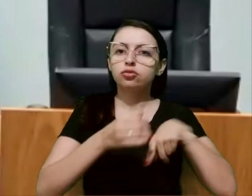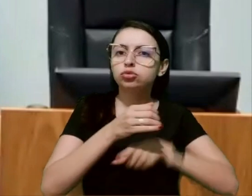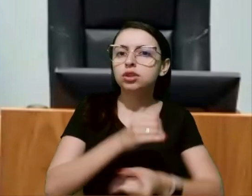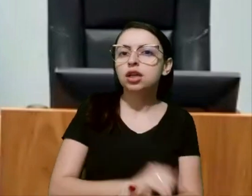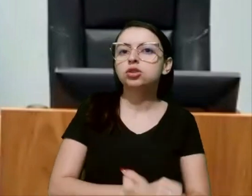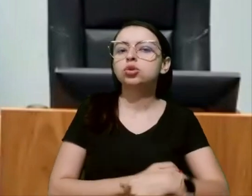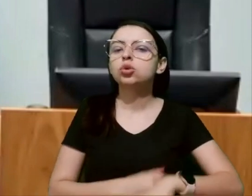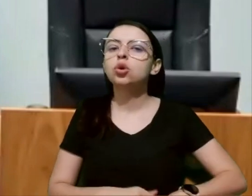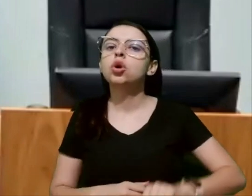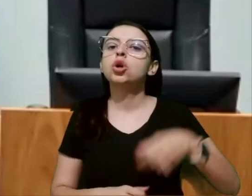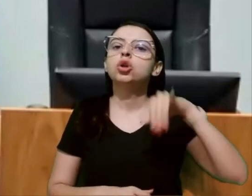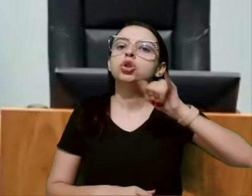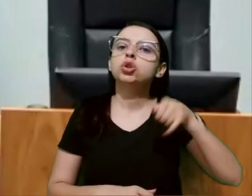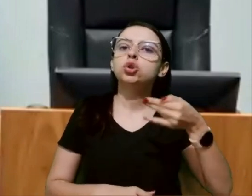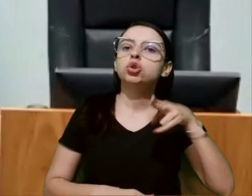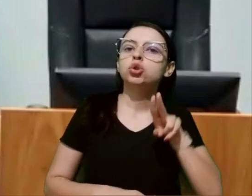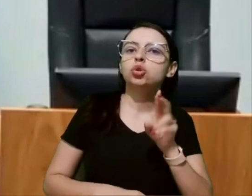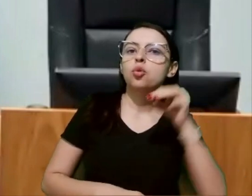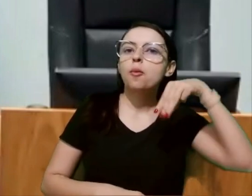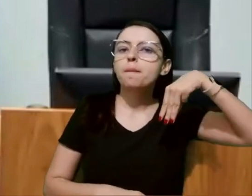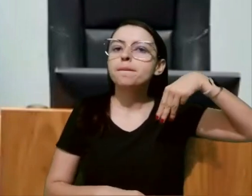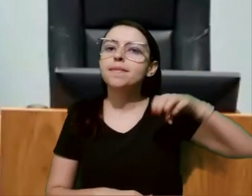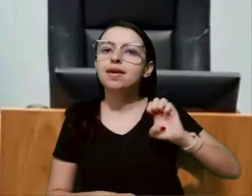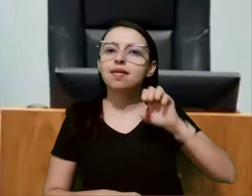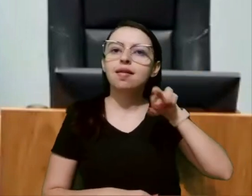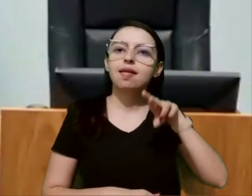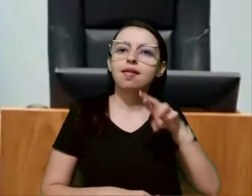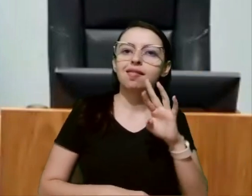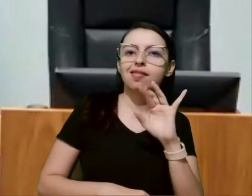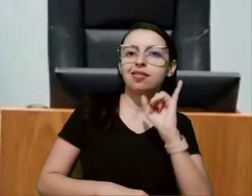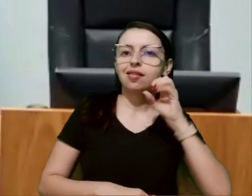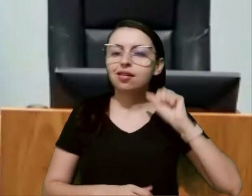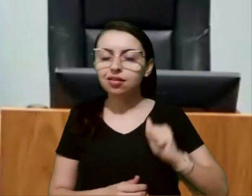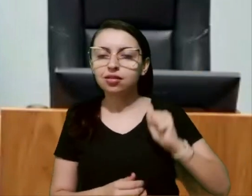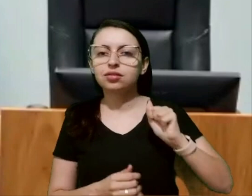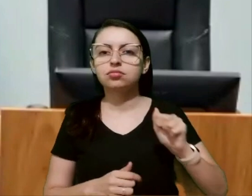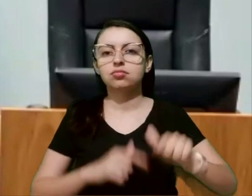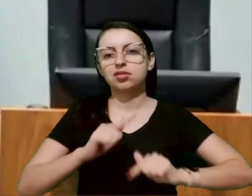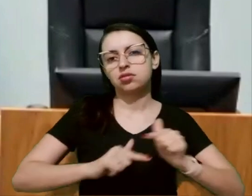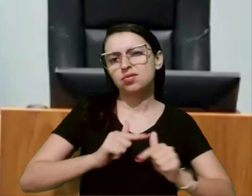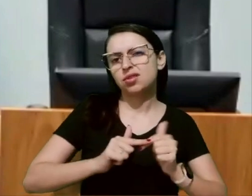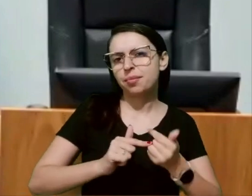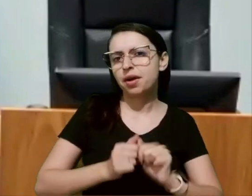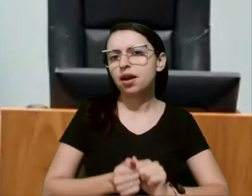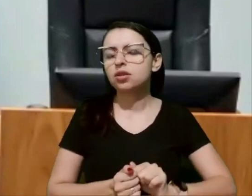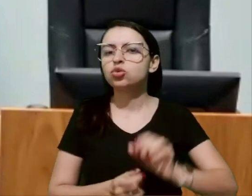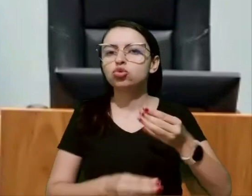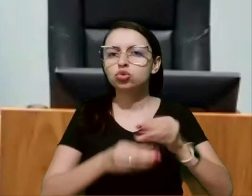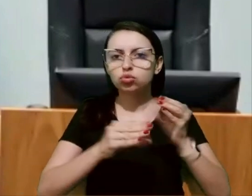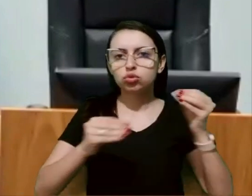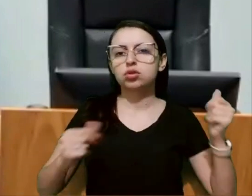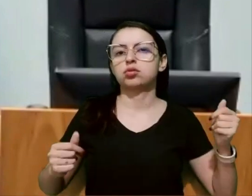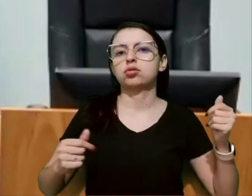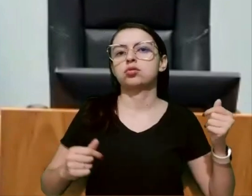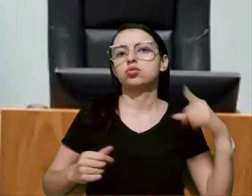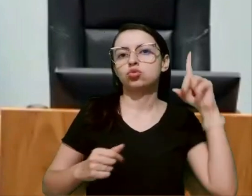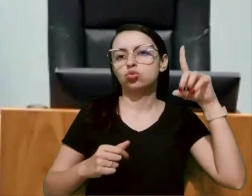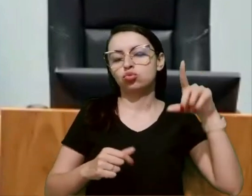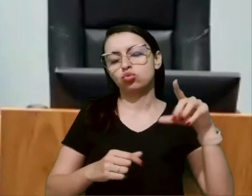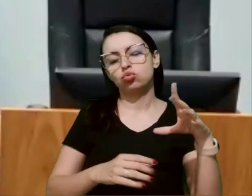Associação Brasileira de Jurimetria, entidade pioneira na América Latina na aplicação de métodos empíricos quantitativos no estudo do